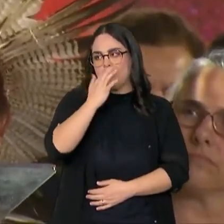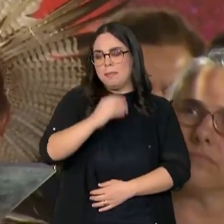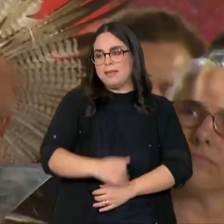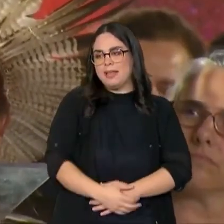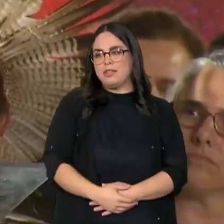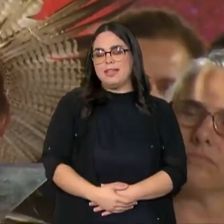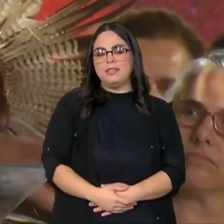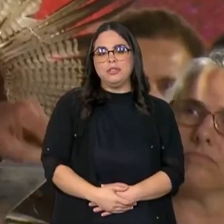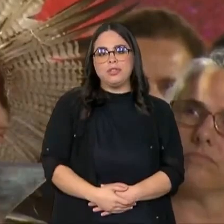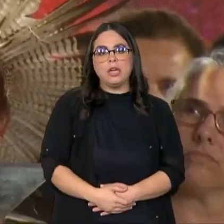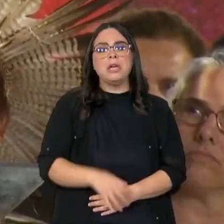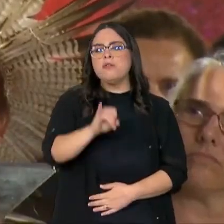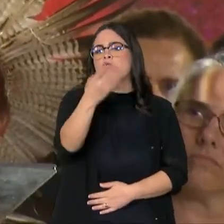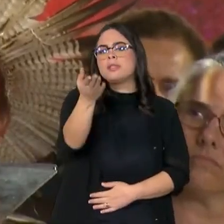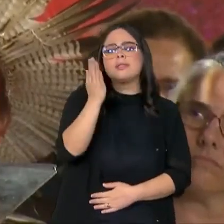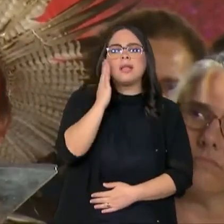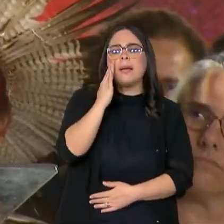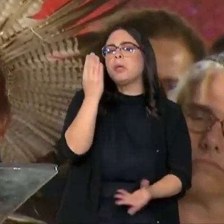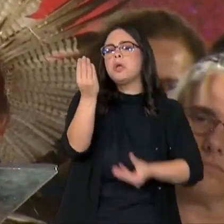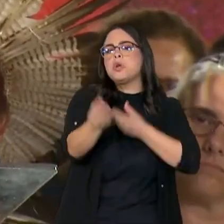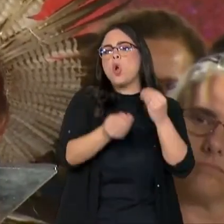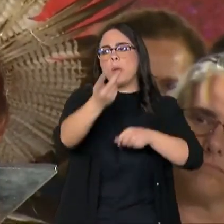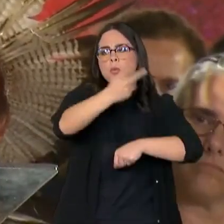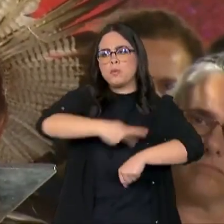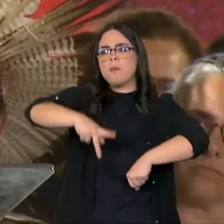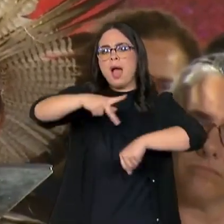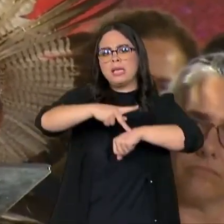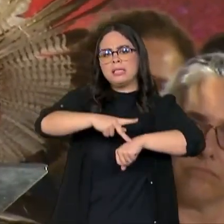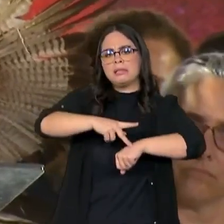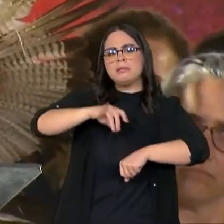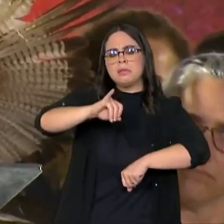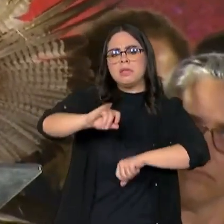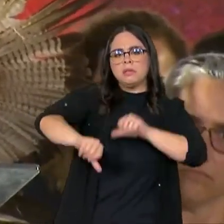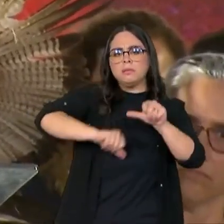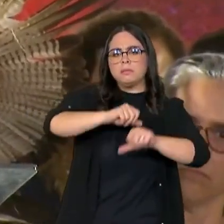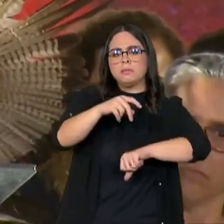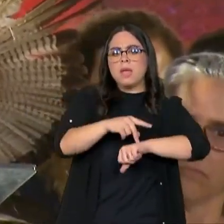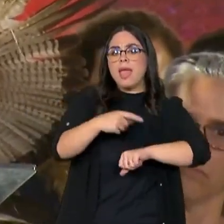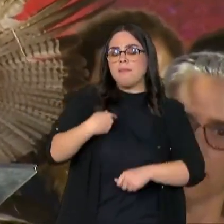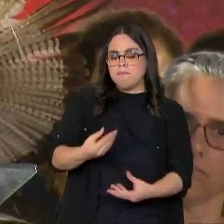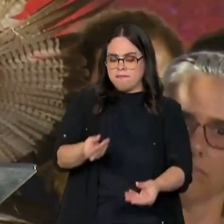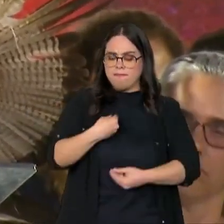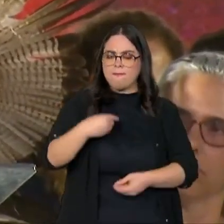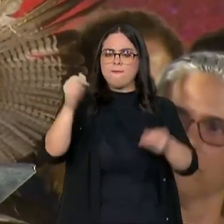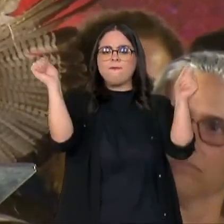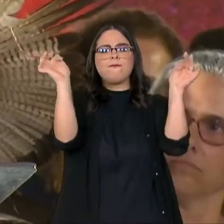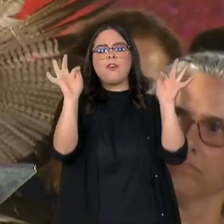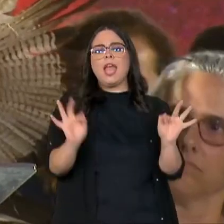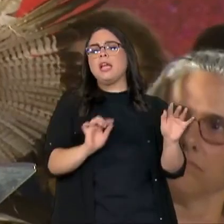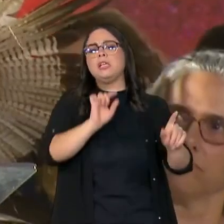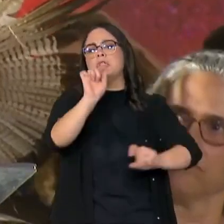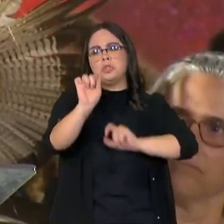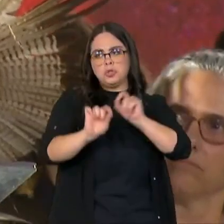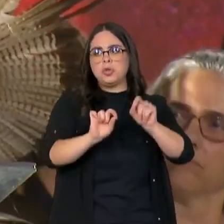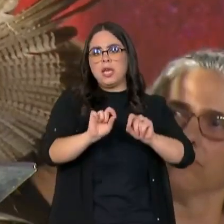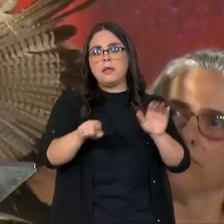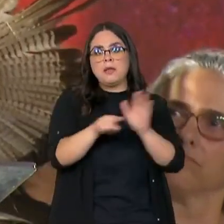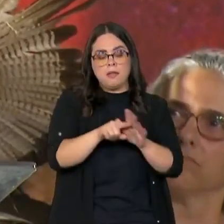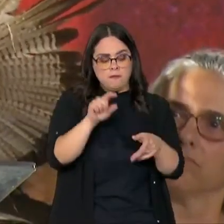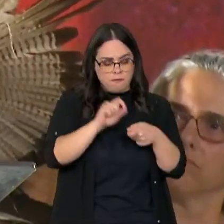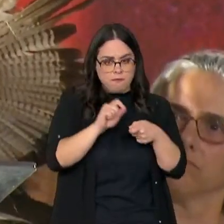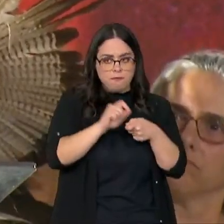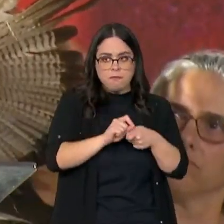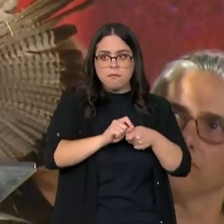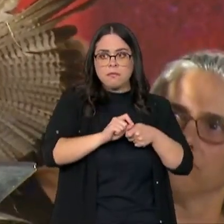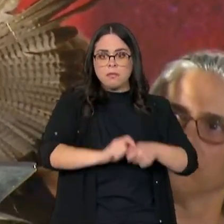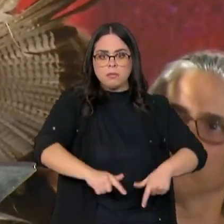nesse país antes de eu chegar na presidência. E eu fico feliz, muito feliz, de fazer parte